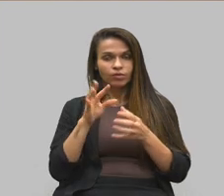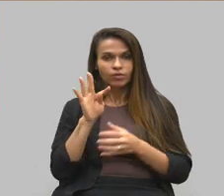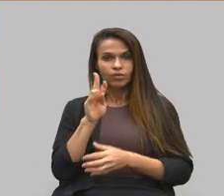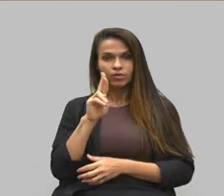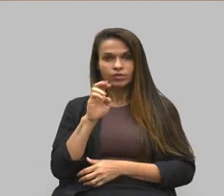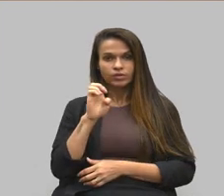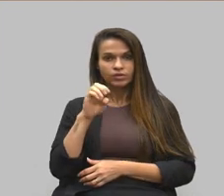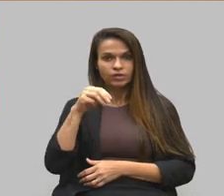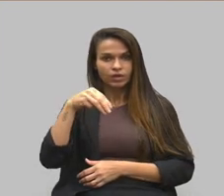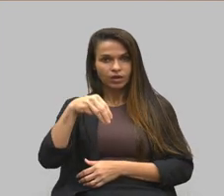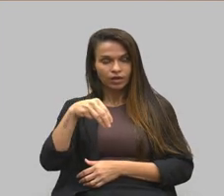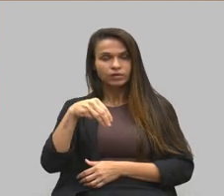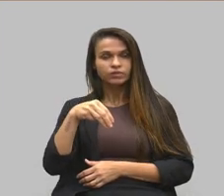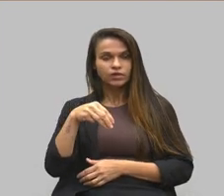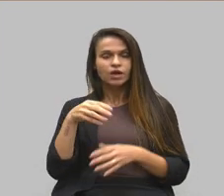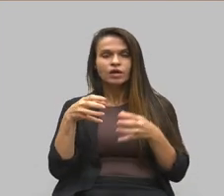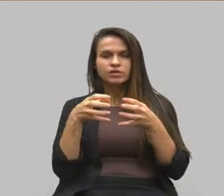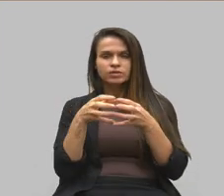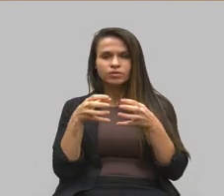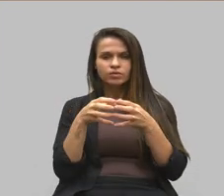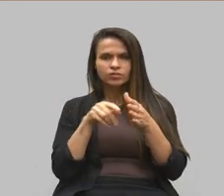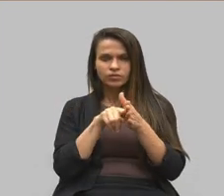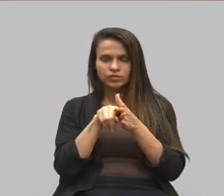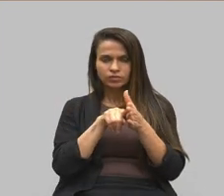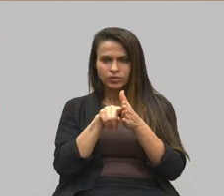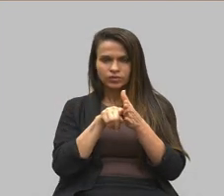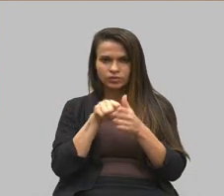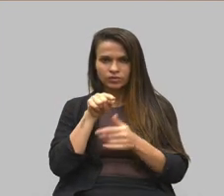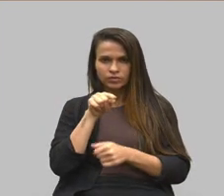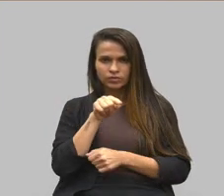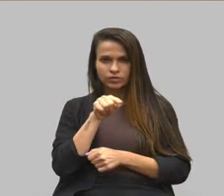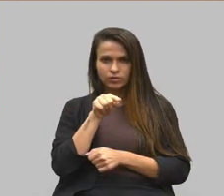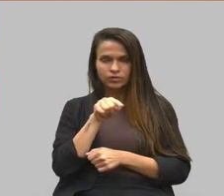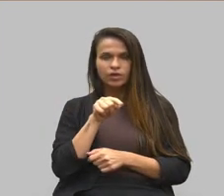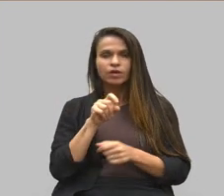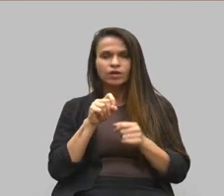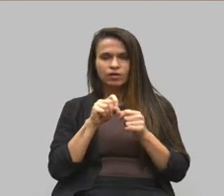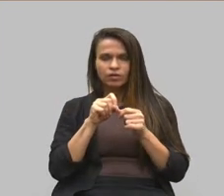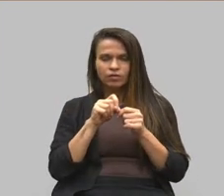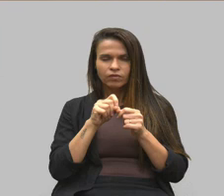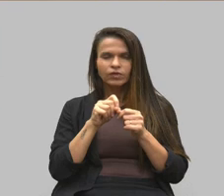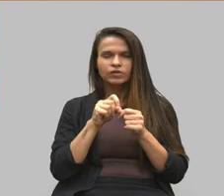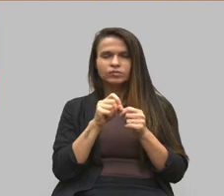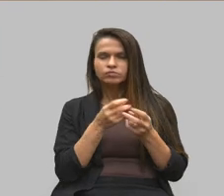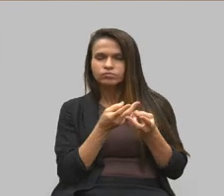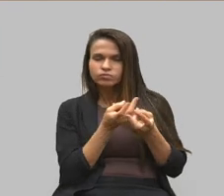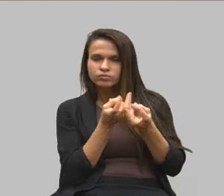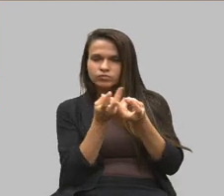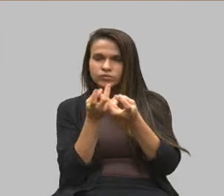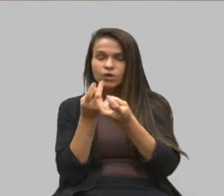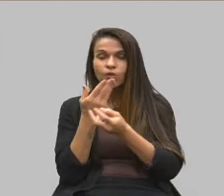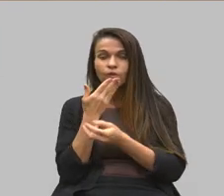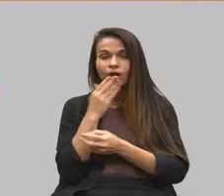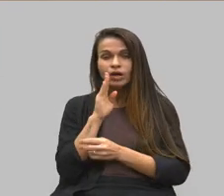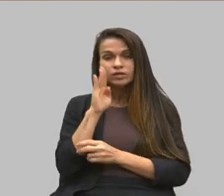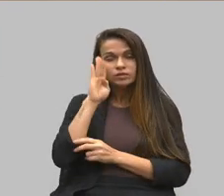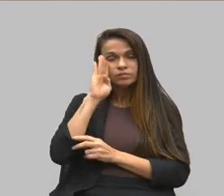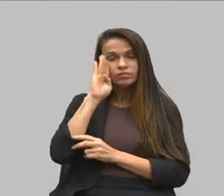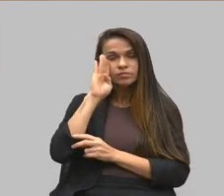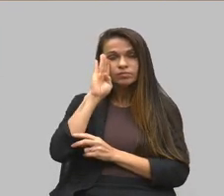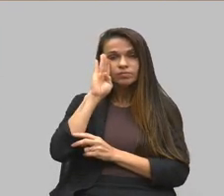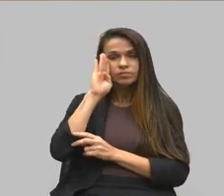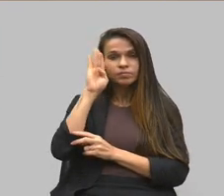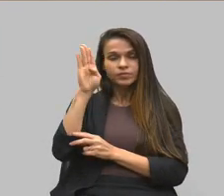Eh esse grupo de pesquisa ele fez um rastreamento de Quais são as principais demandas